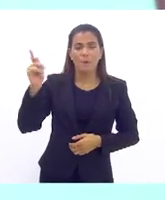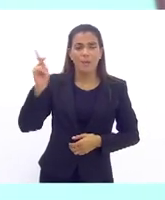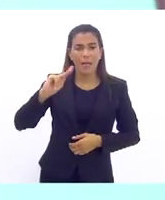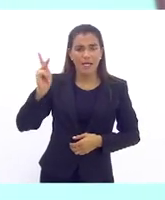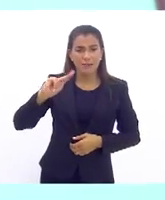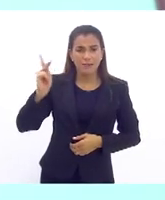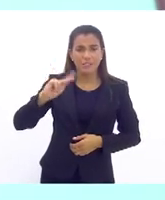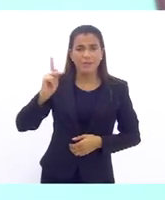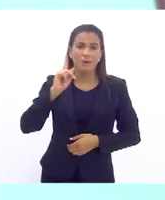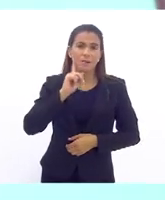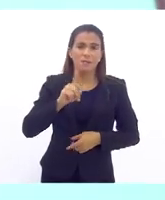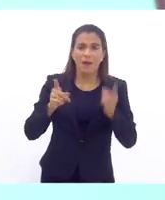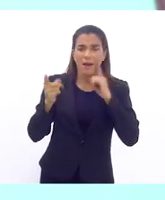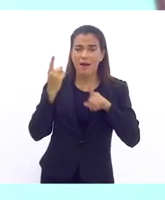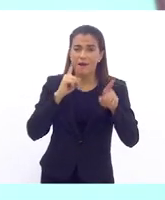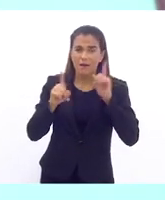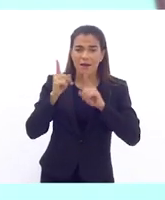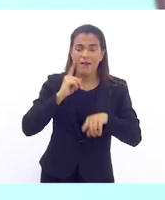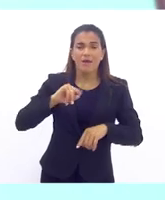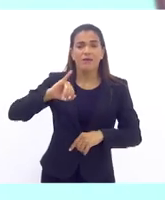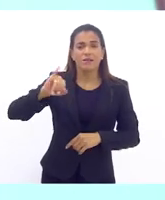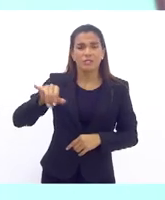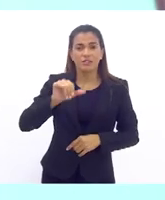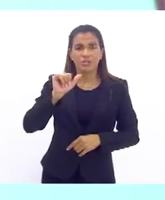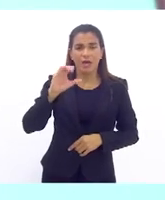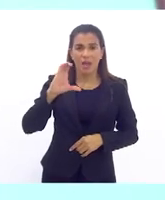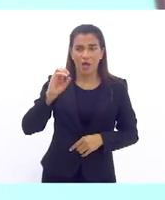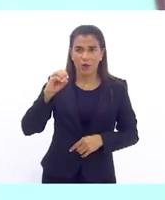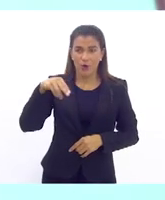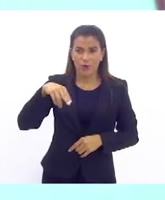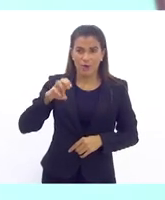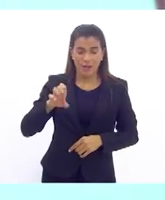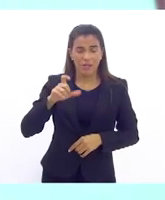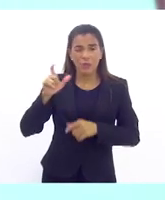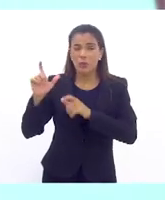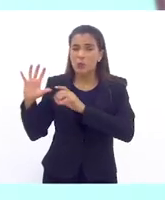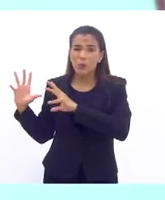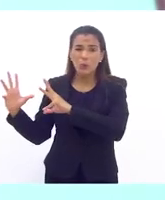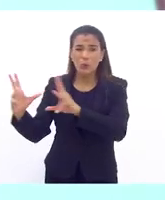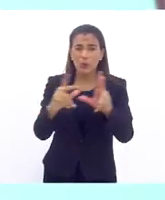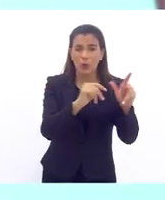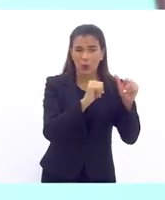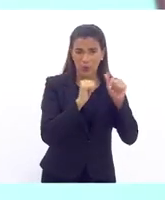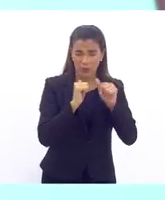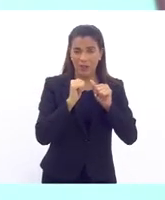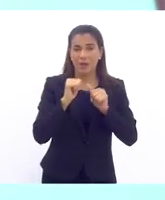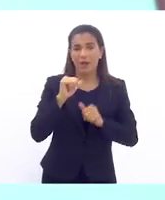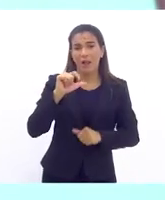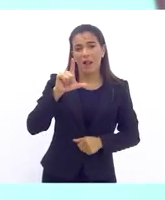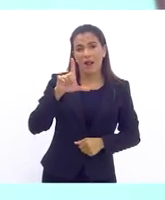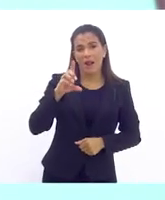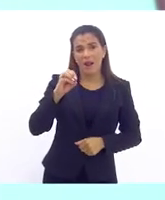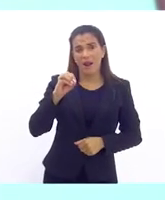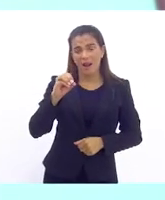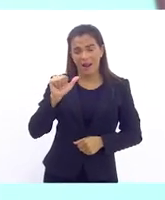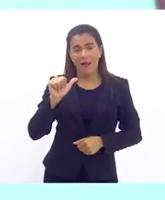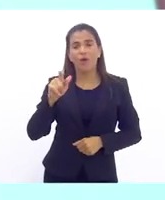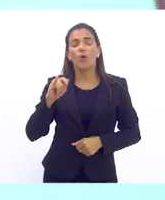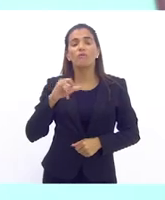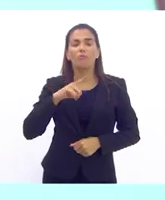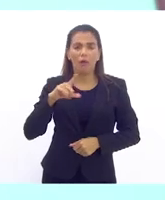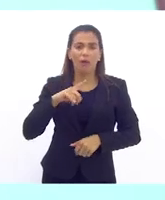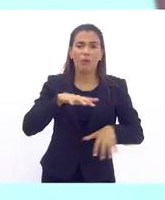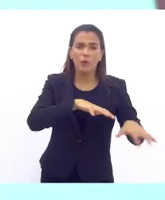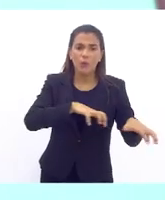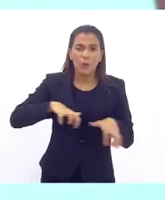Maricá Jaconé todas as Lagoas elas estudavam um processo de assoreamento que em algum dia pelo avanço da